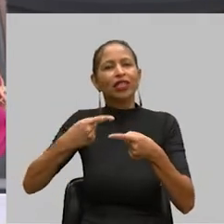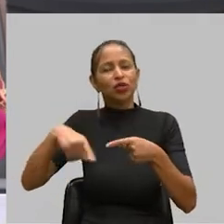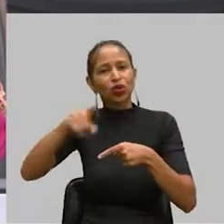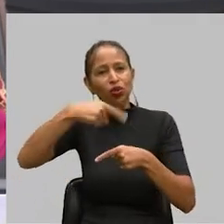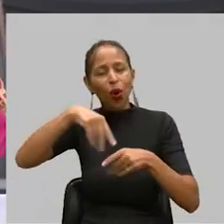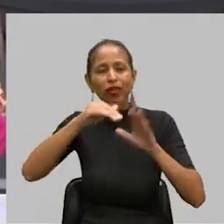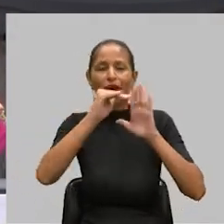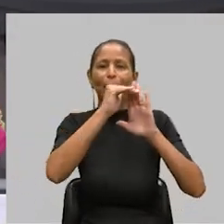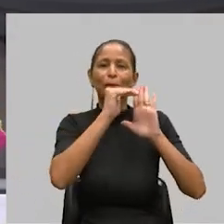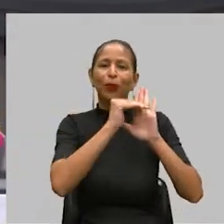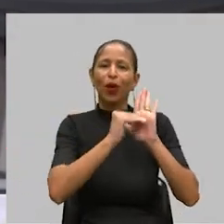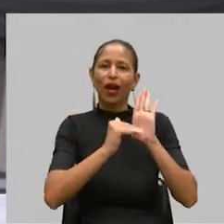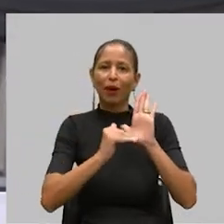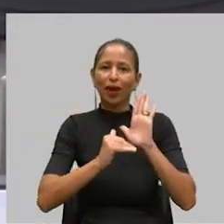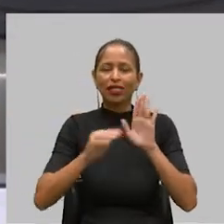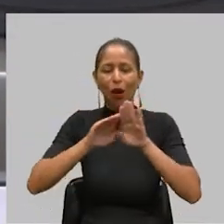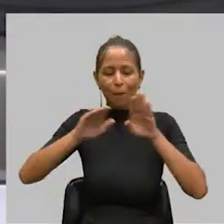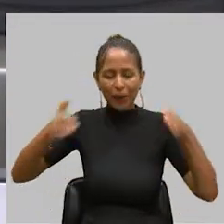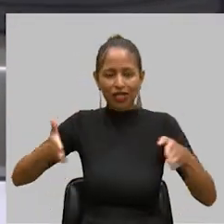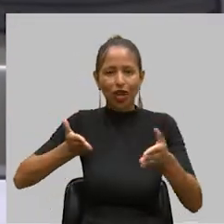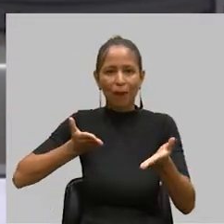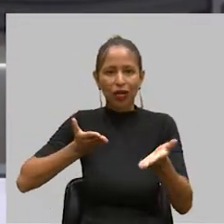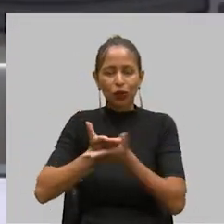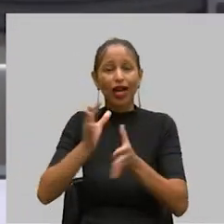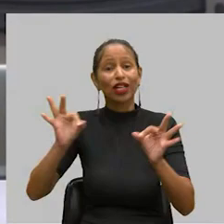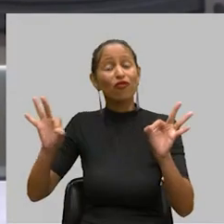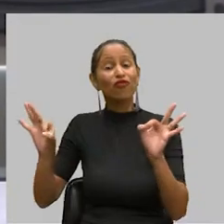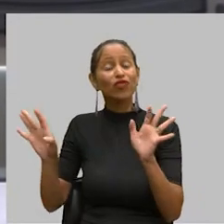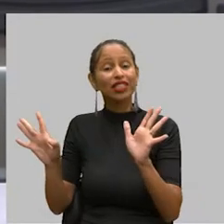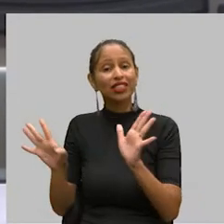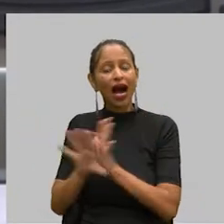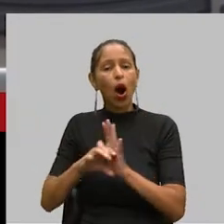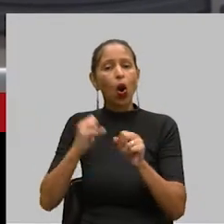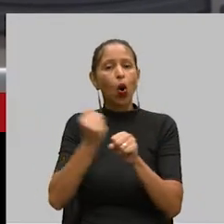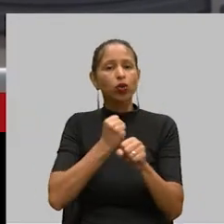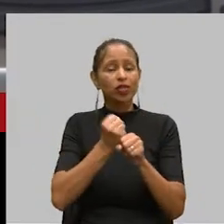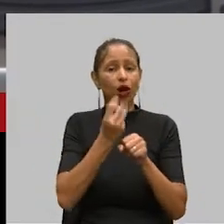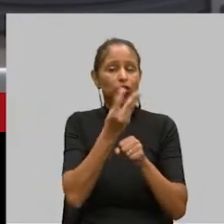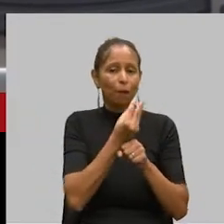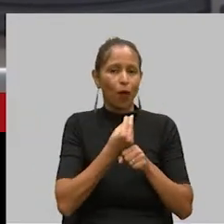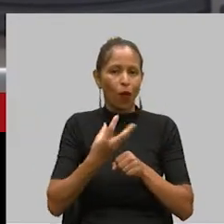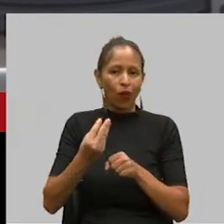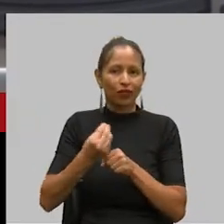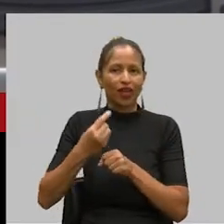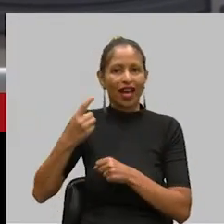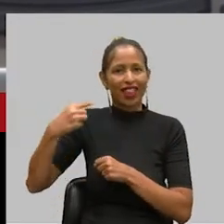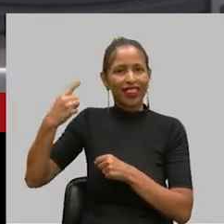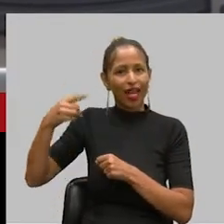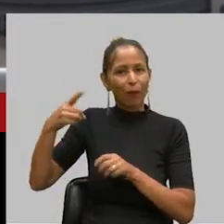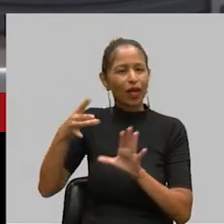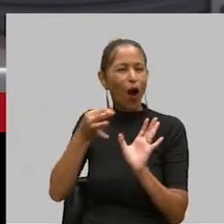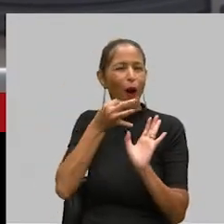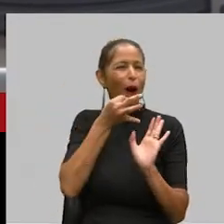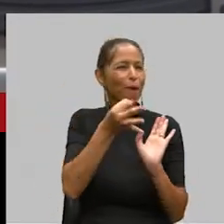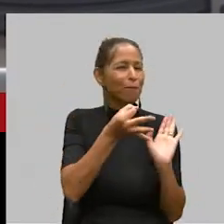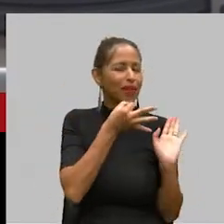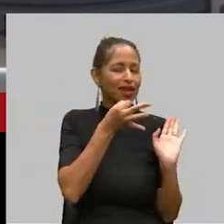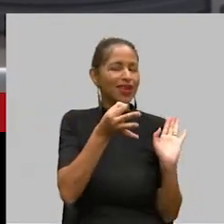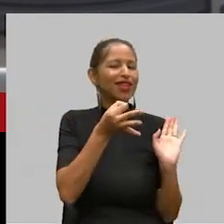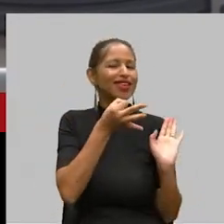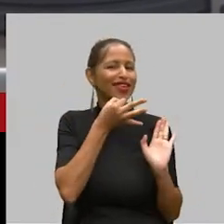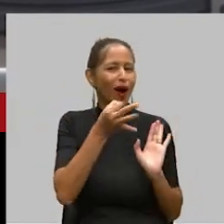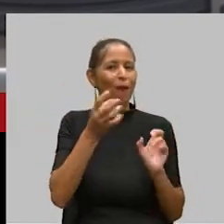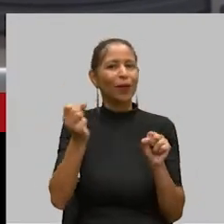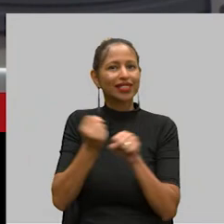toda a programação da mesa de abertura ao encerramento foi uma construção coletiva os deputados aqui deram uns palpite zinhos mas a